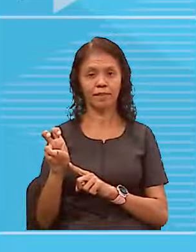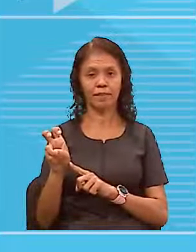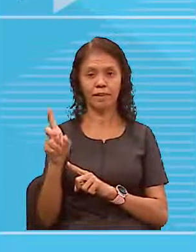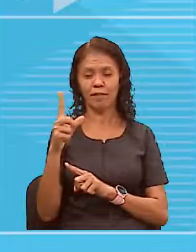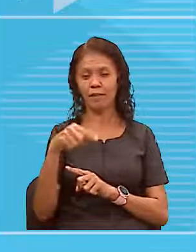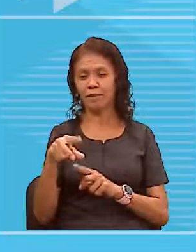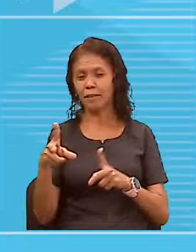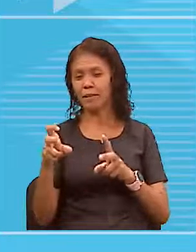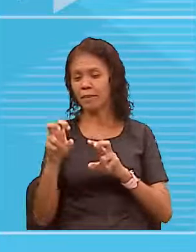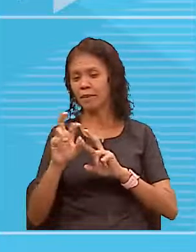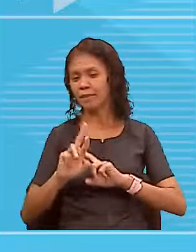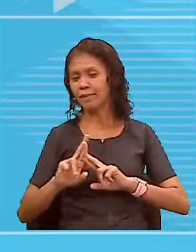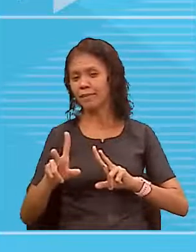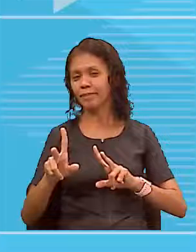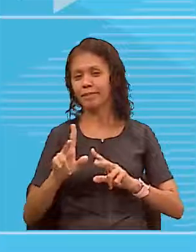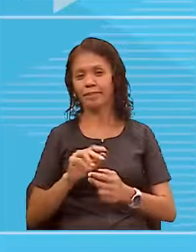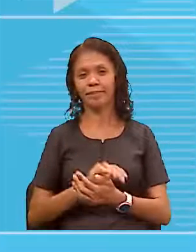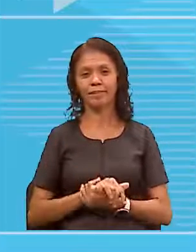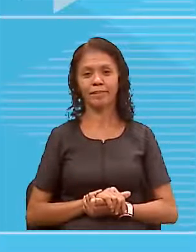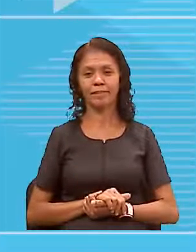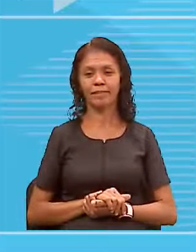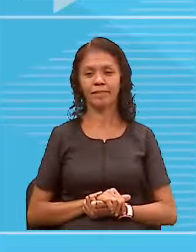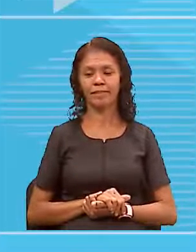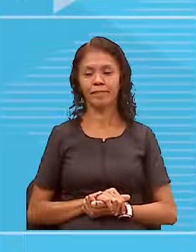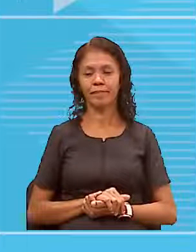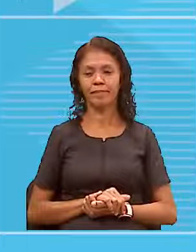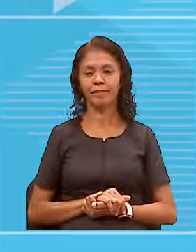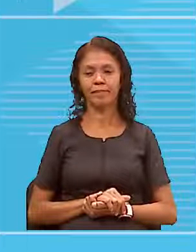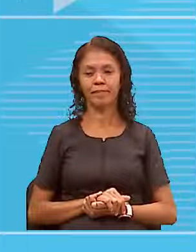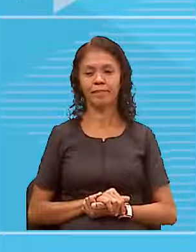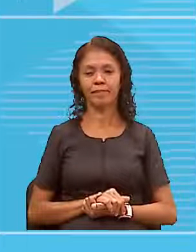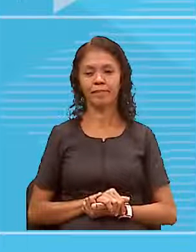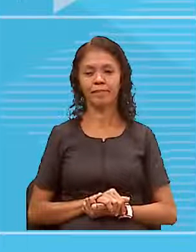diferença? Tá vendo a diferença, Gabriel?